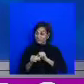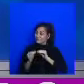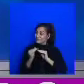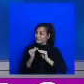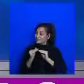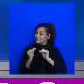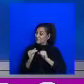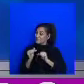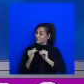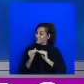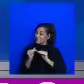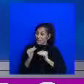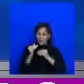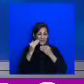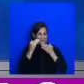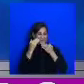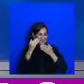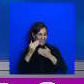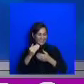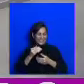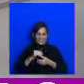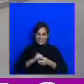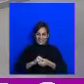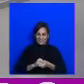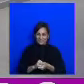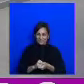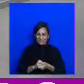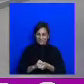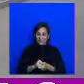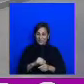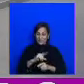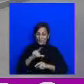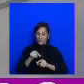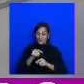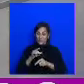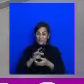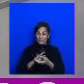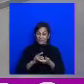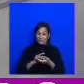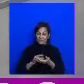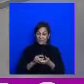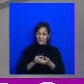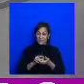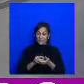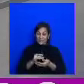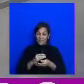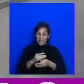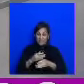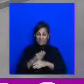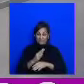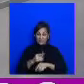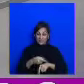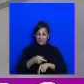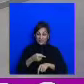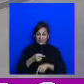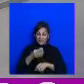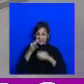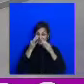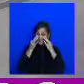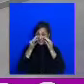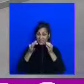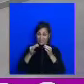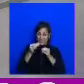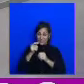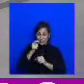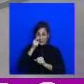Sim, confirmo. Sim, confirmo. Obrigado. Sorteio da Loto Fácil realizado, validado. Agora é ficar